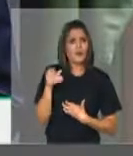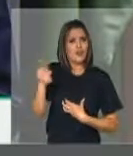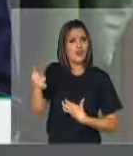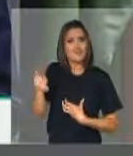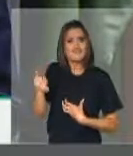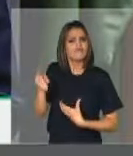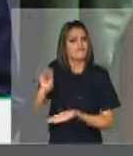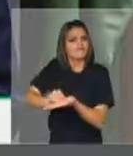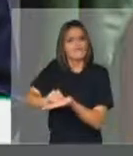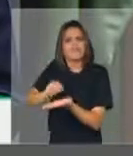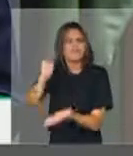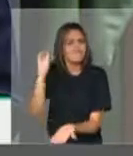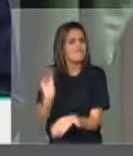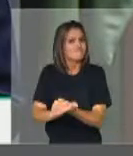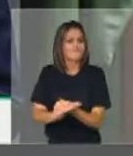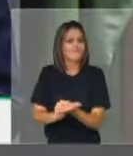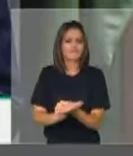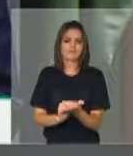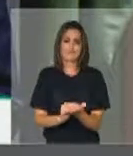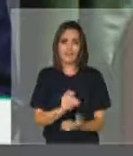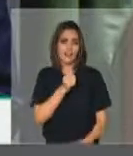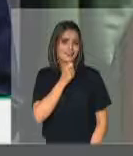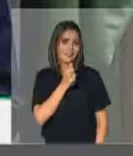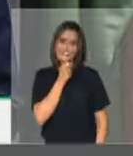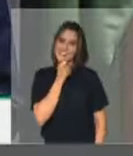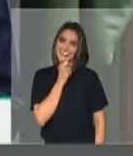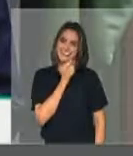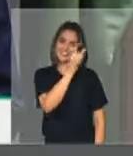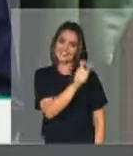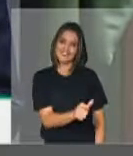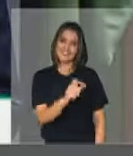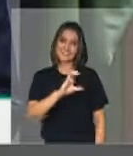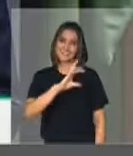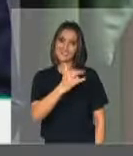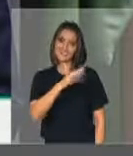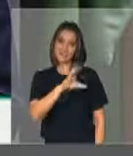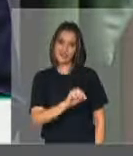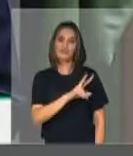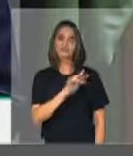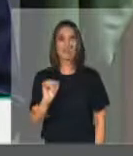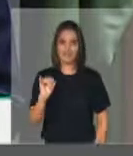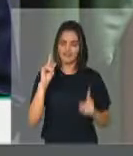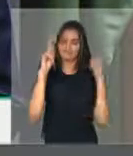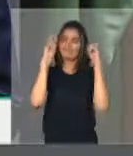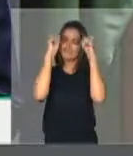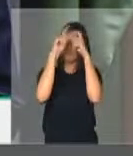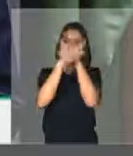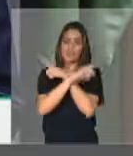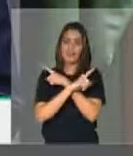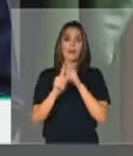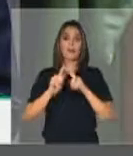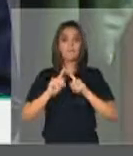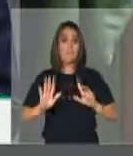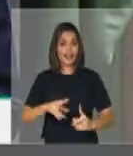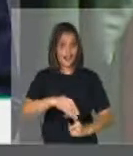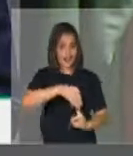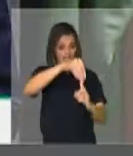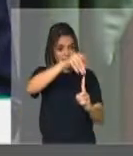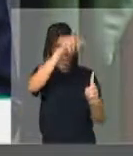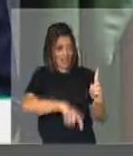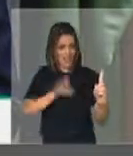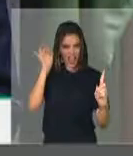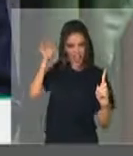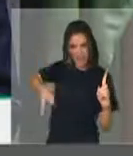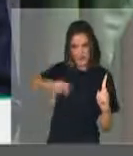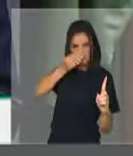sua ausência. Sem você, será difícil. Mas sei que um líder como você não abandona